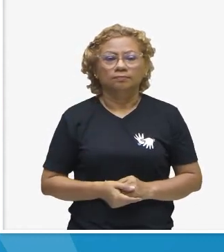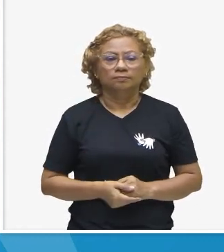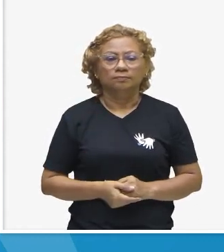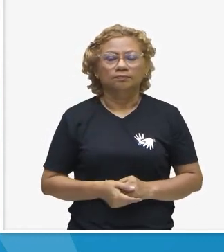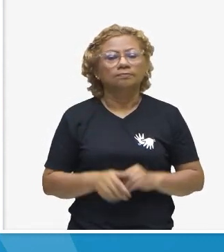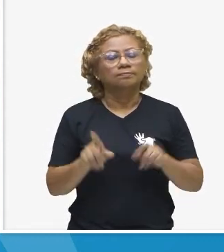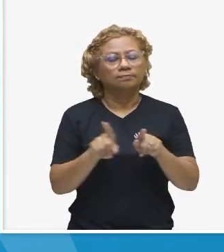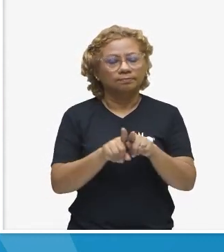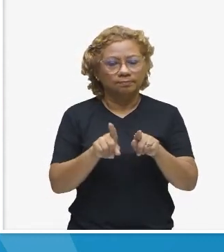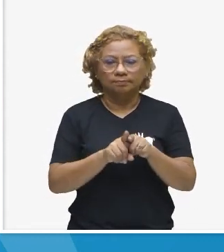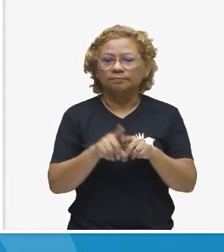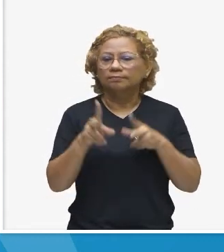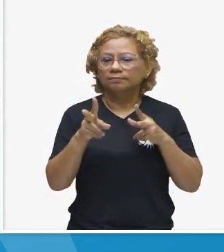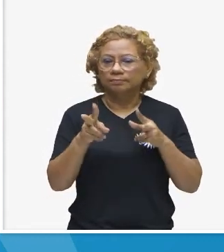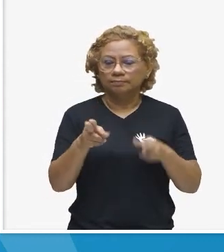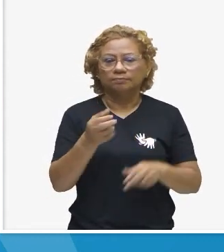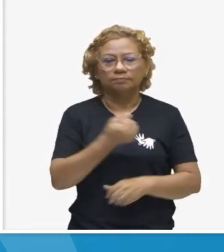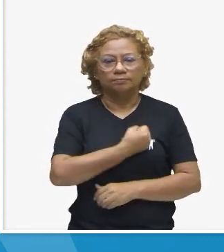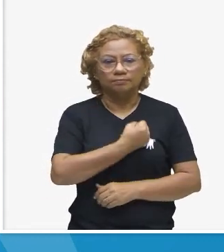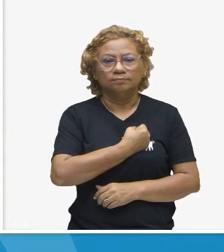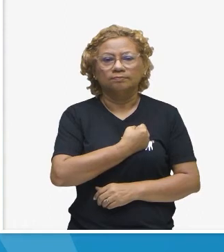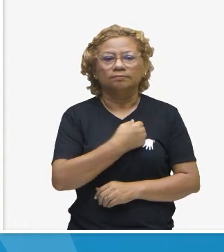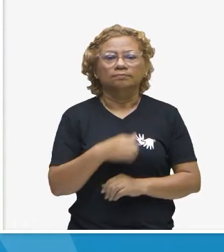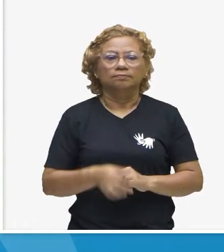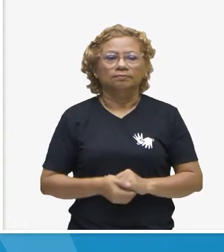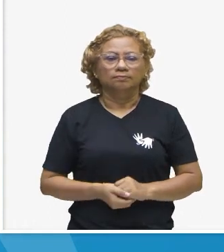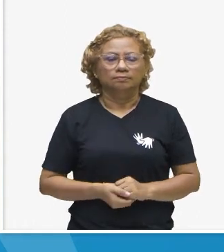também tem a mesma medida que o outro ângulo azul, ó.